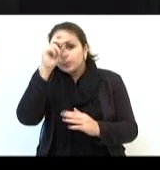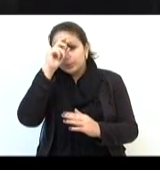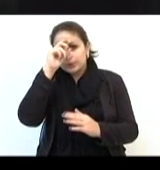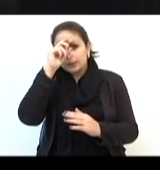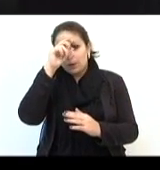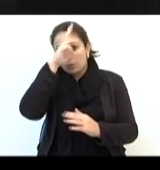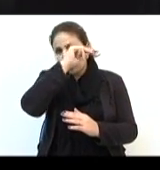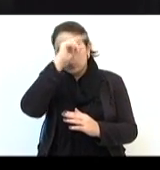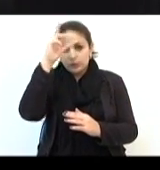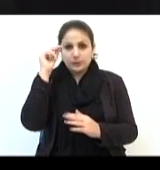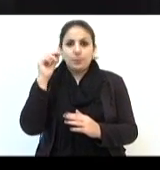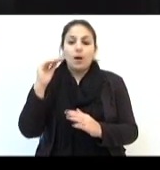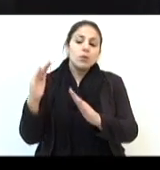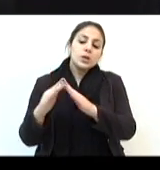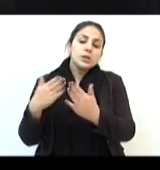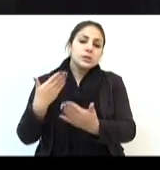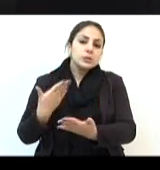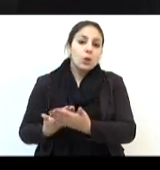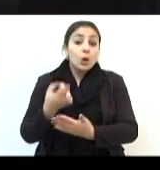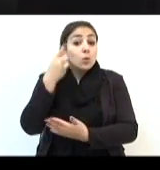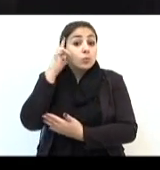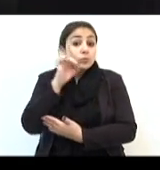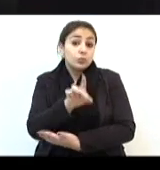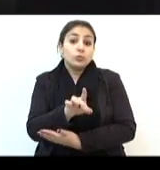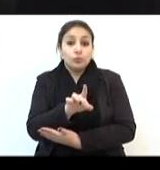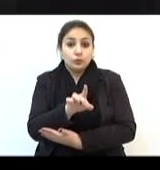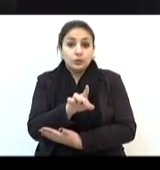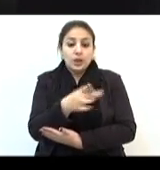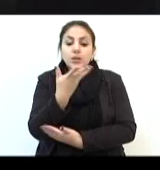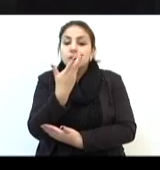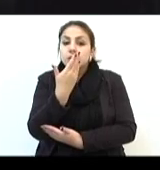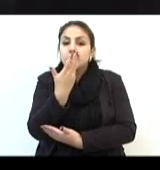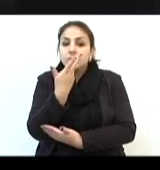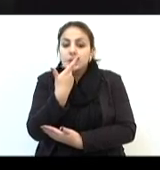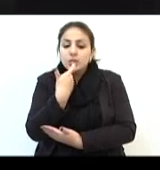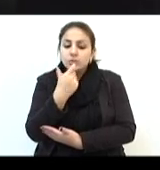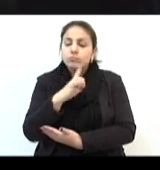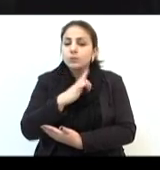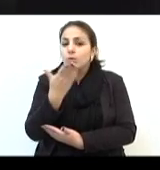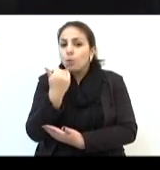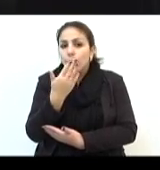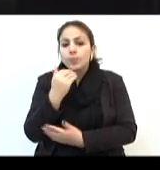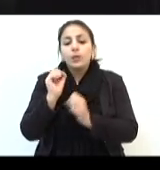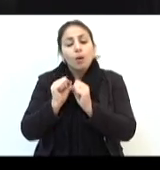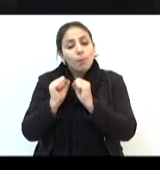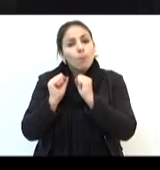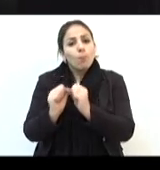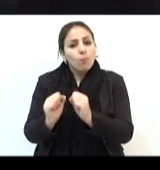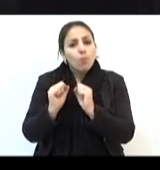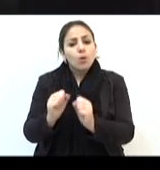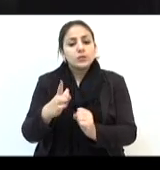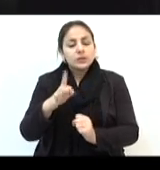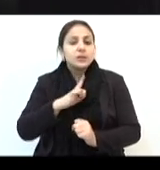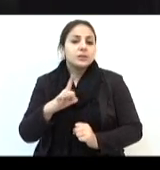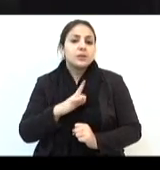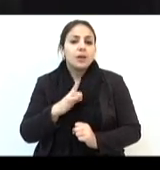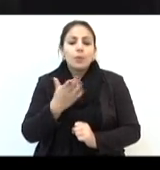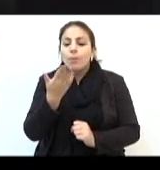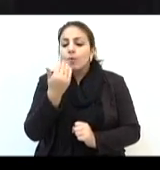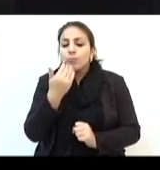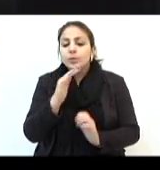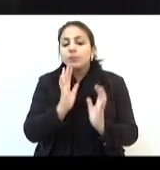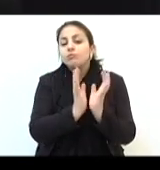escolas, enfim, que um dia da semana as crianças que recebem alimentação e os adultos possam ter uma dieta